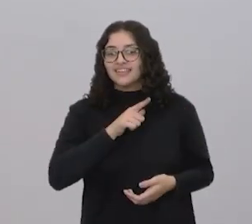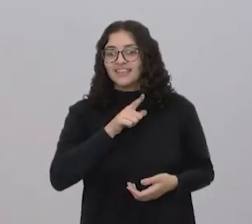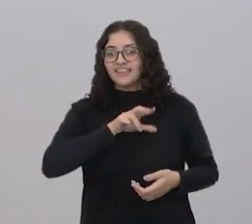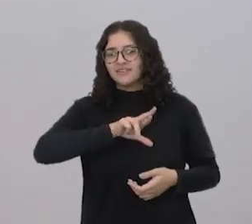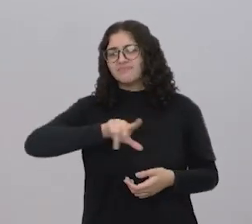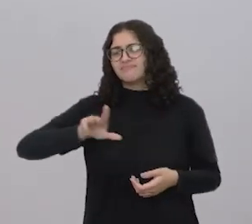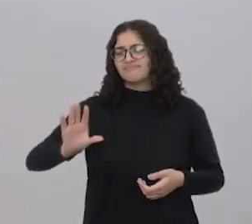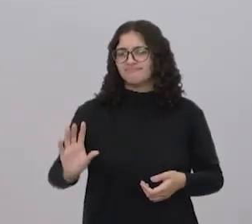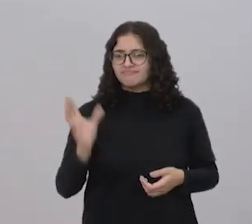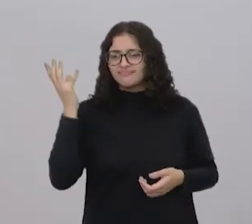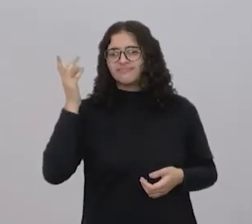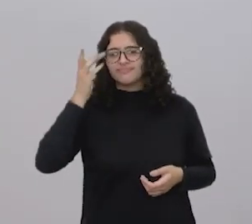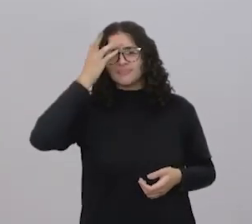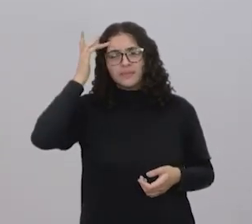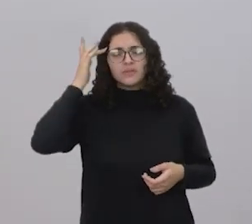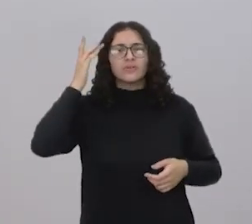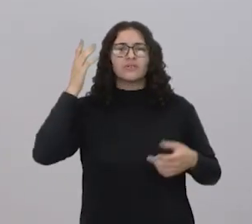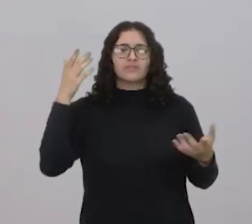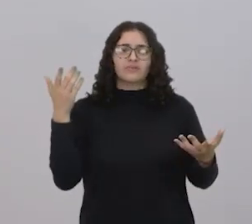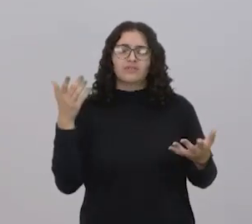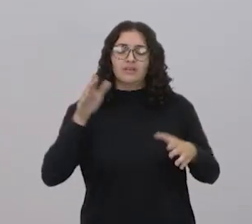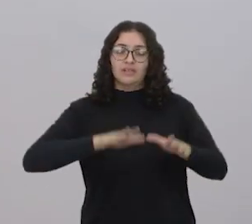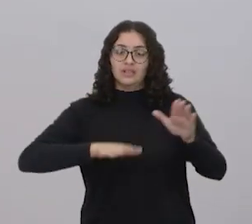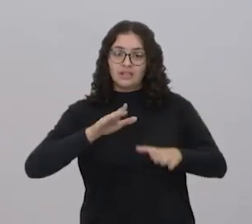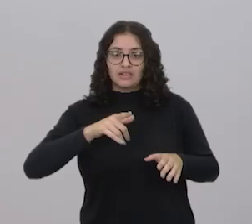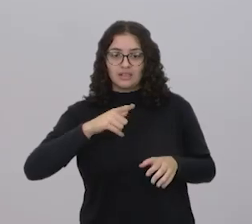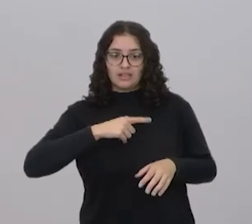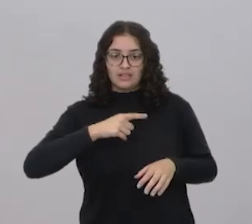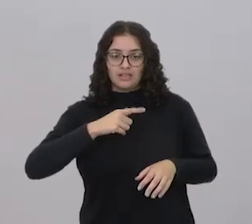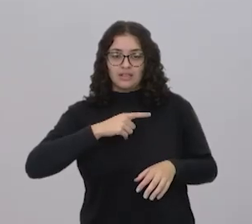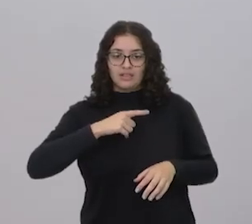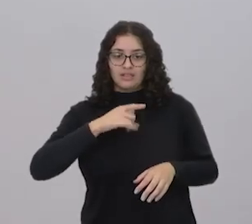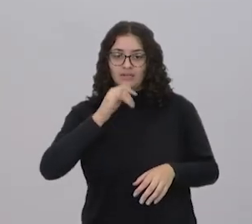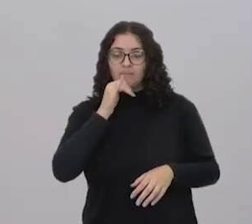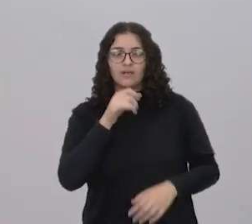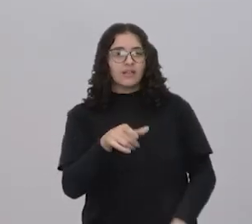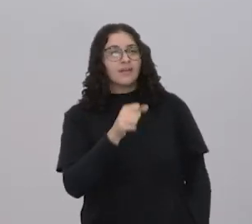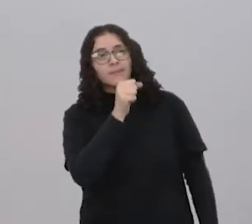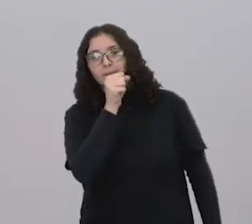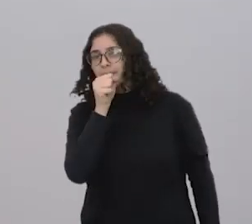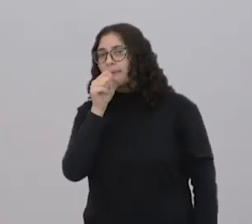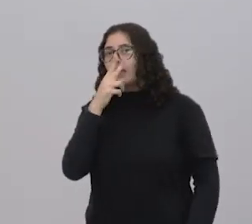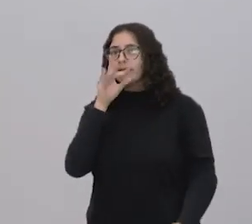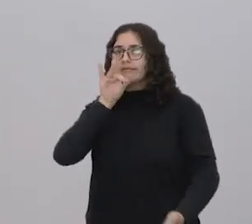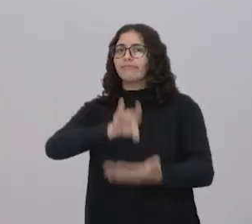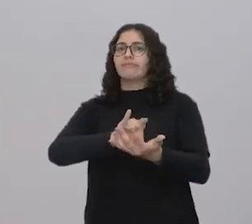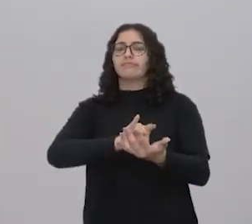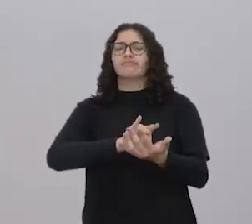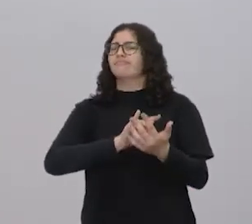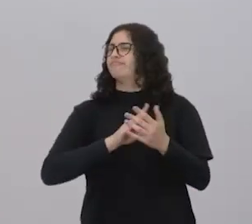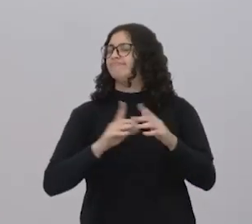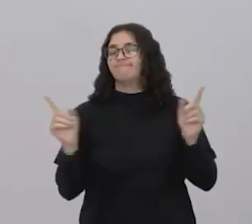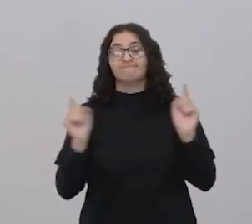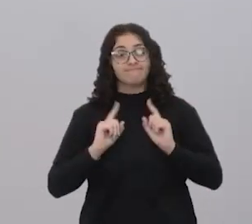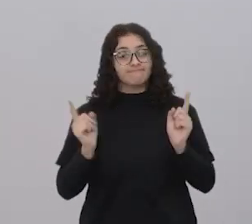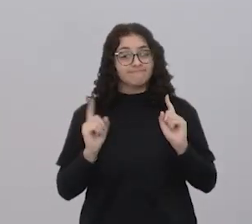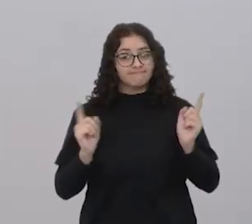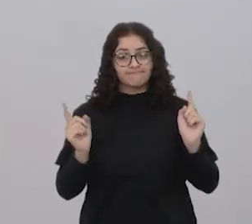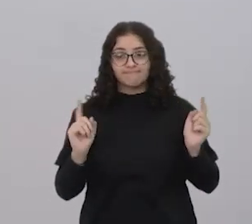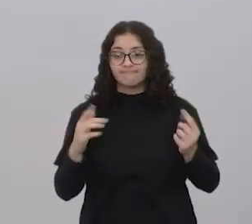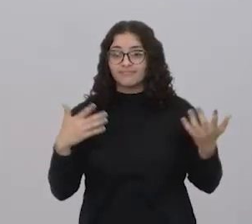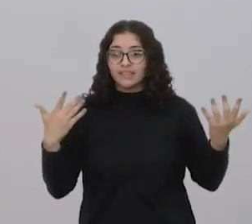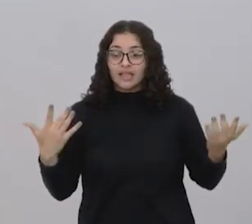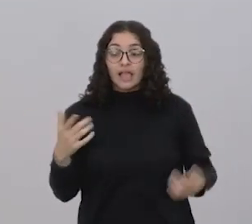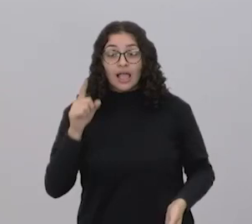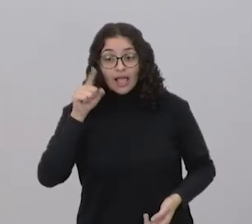fenômeno de que a pessoa tá com o microfone na frente, tudo que ela falar parece que tem algum tipo de realidade. Não, não. E é